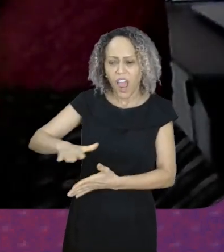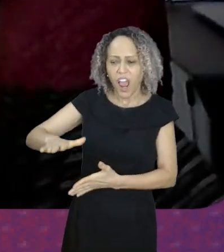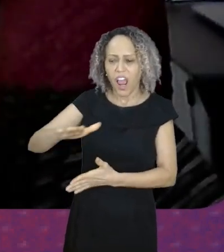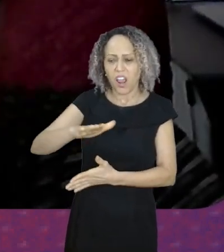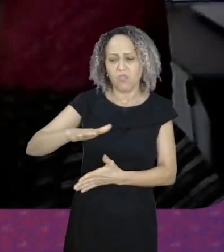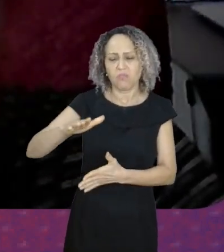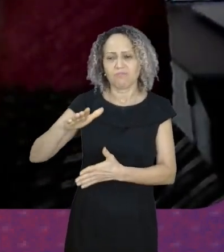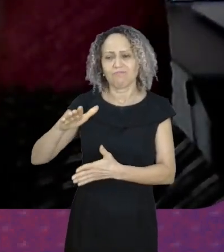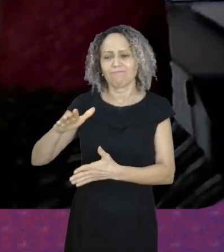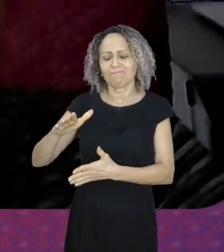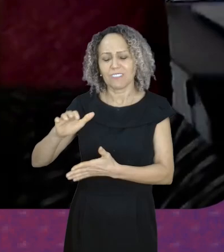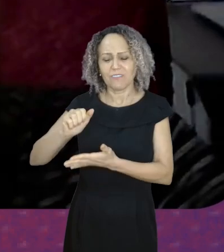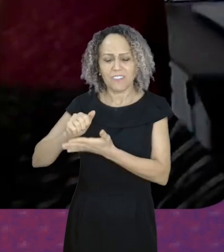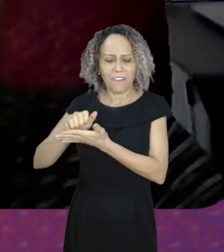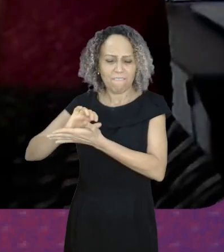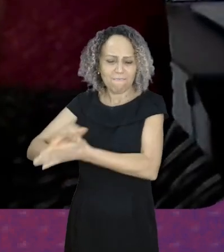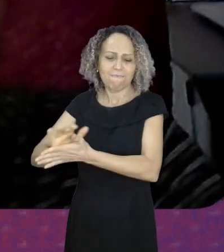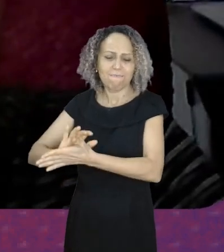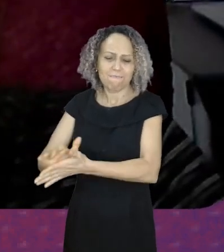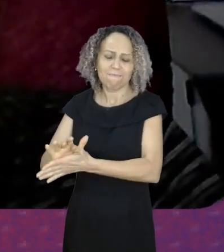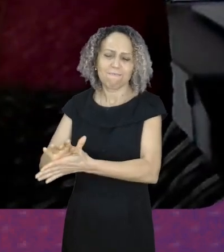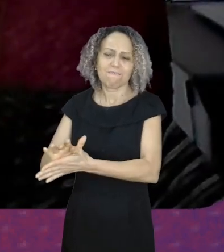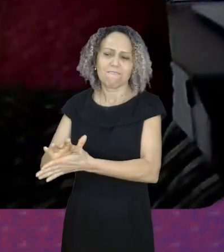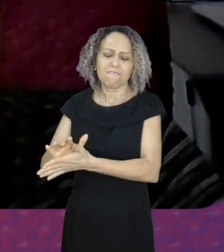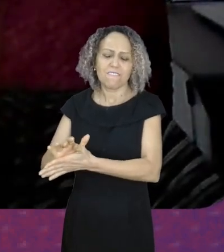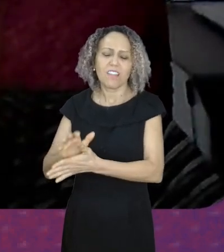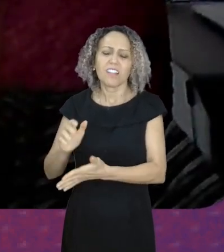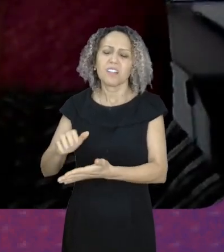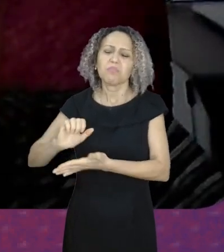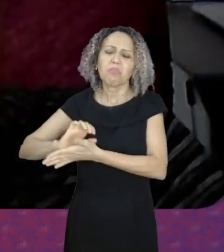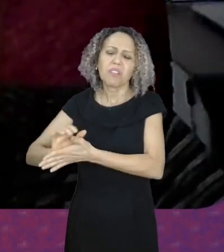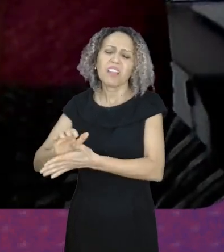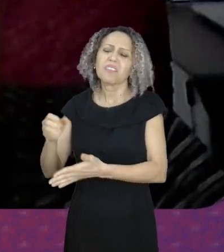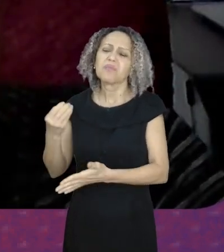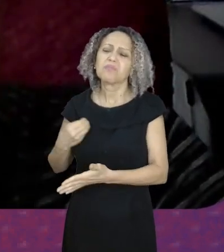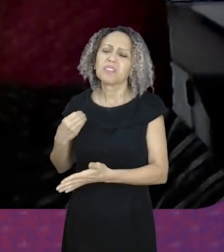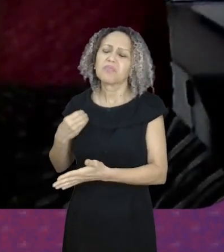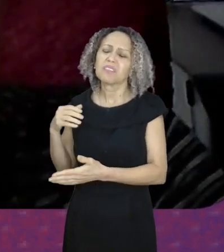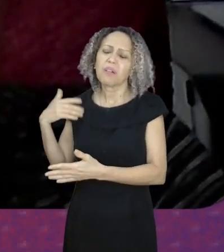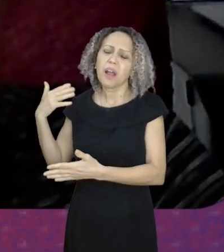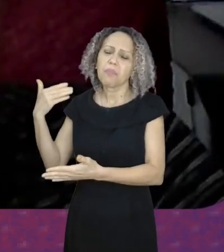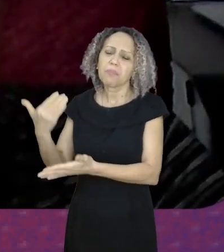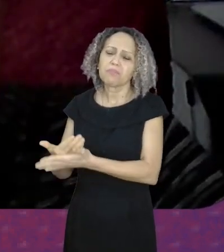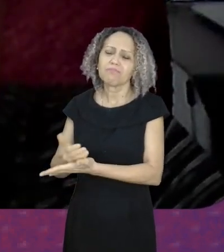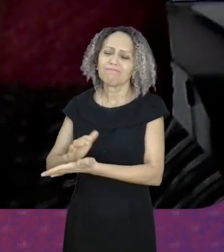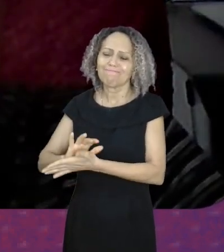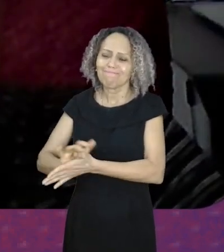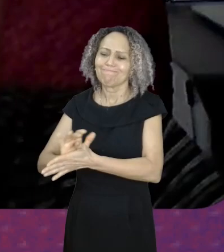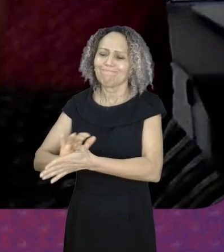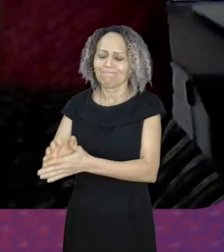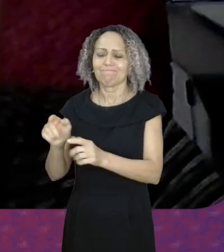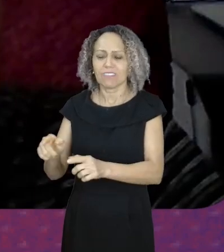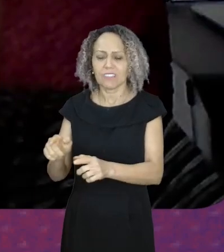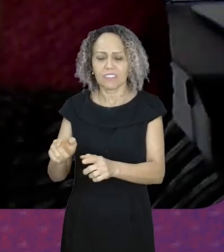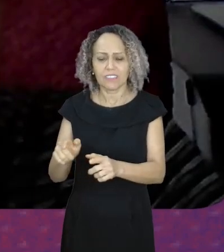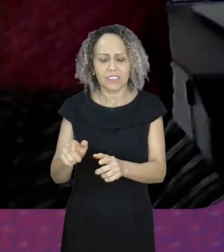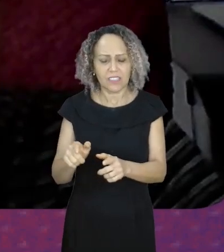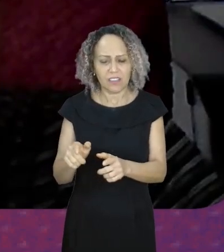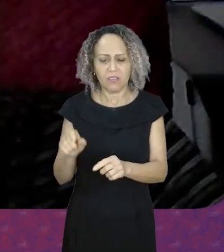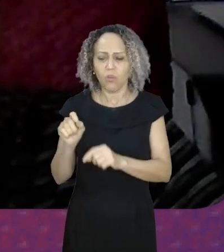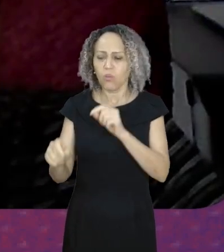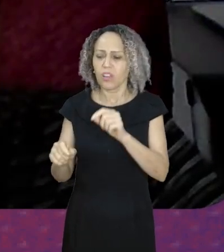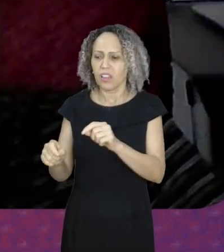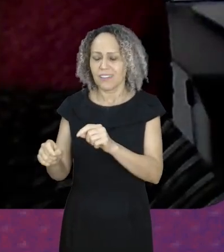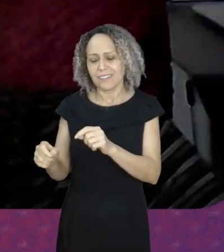discriminações, é o correto, né? Discriminações históricas que levam a não